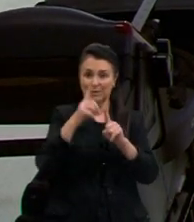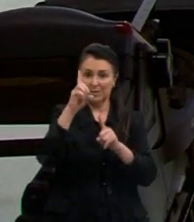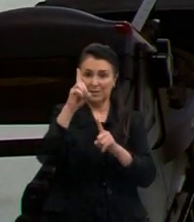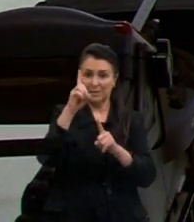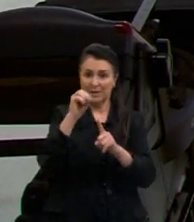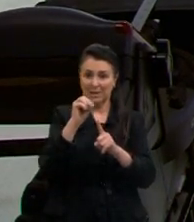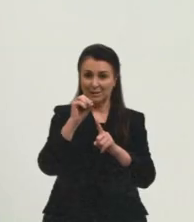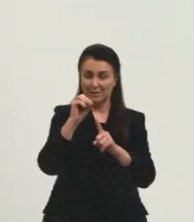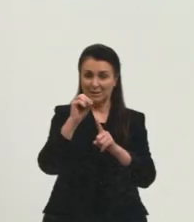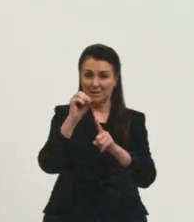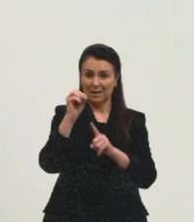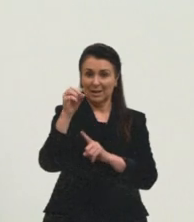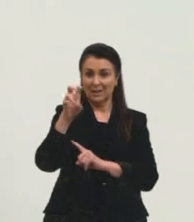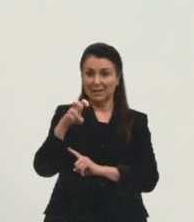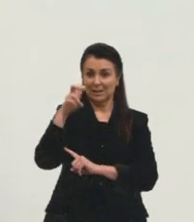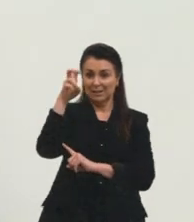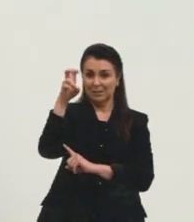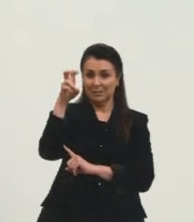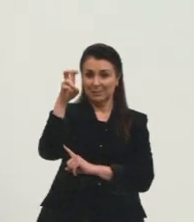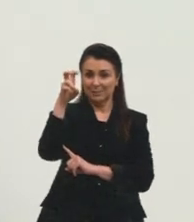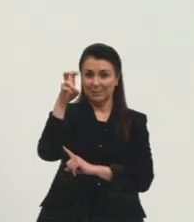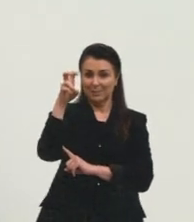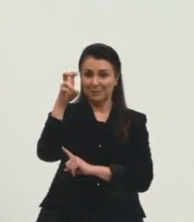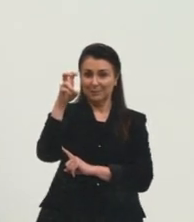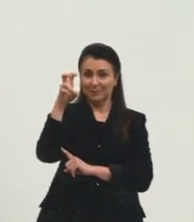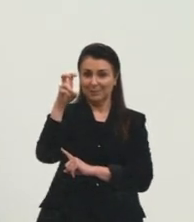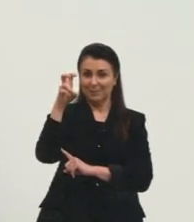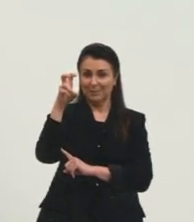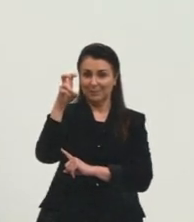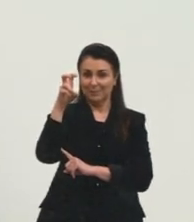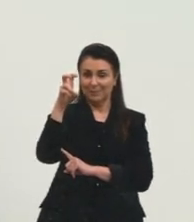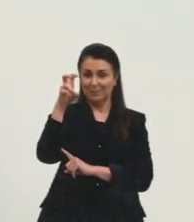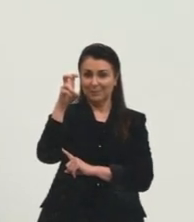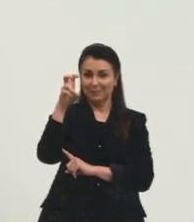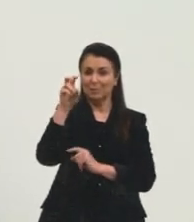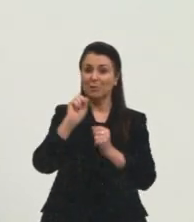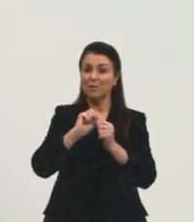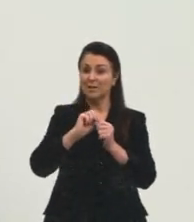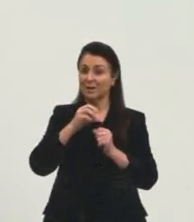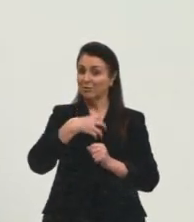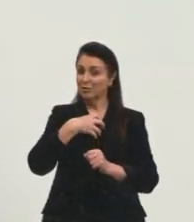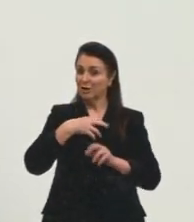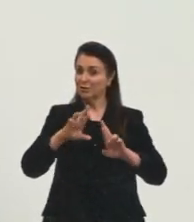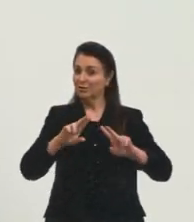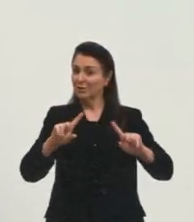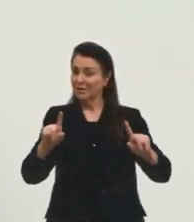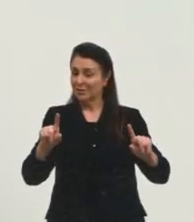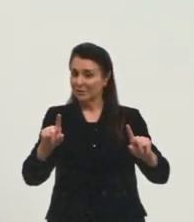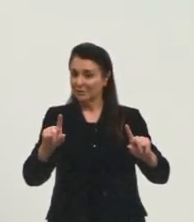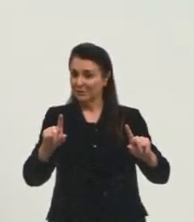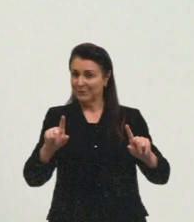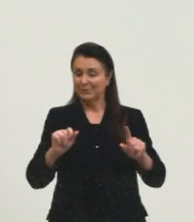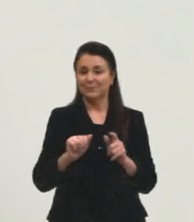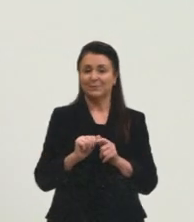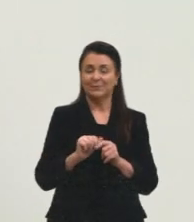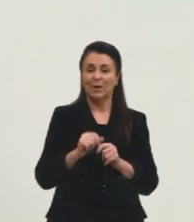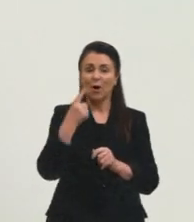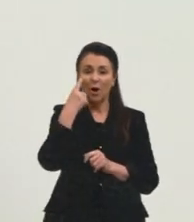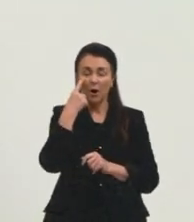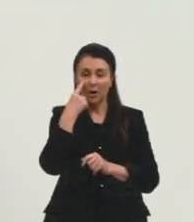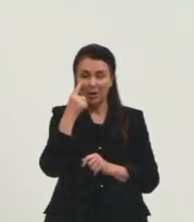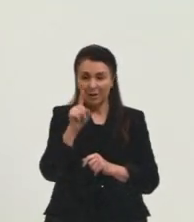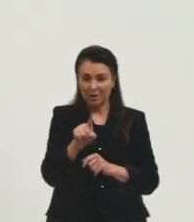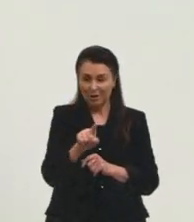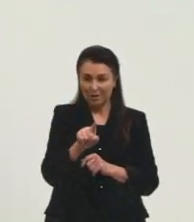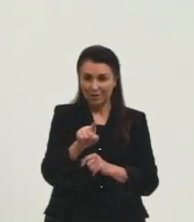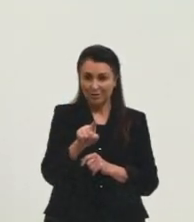nas cinco Vamos lá gente vai resolver de outra forma para ficar mais fácil Tá certo então eu vou olhar